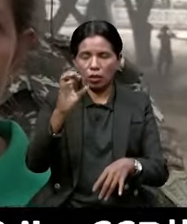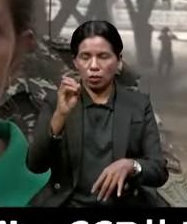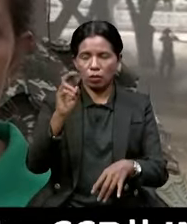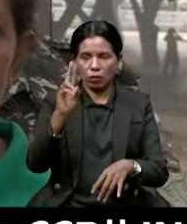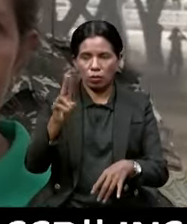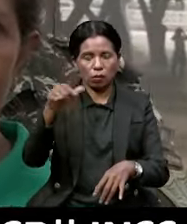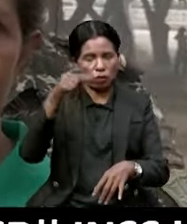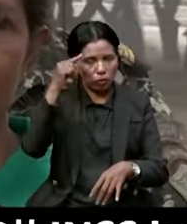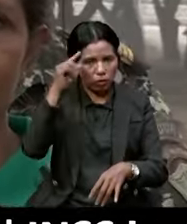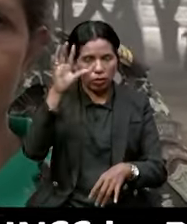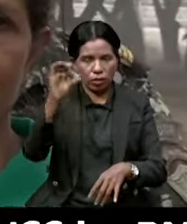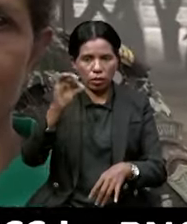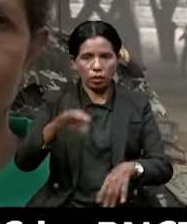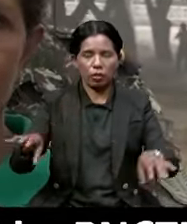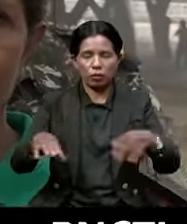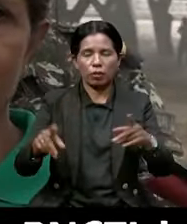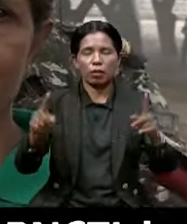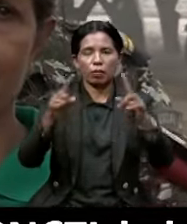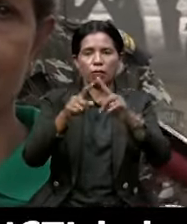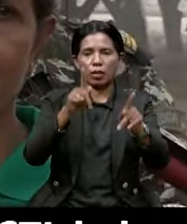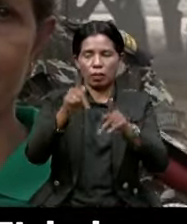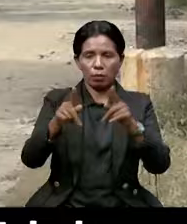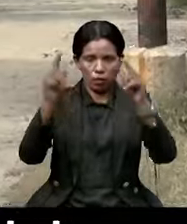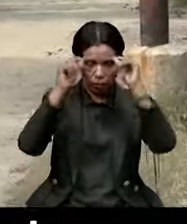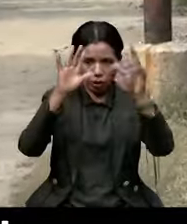governo da CIA vai povo Timor-Leste toma.